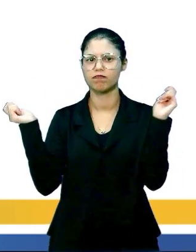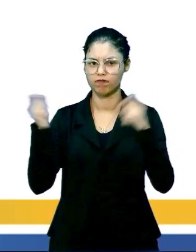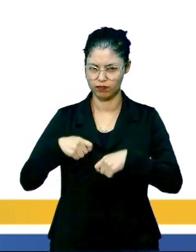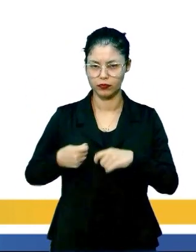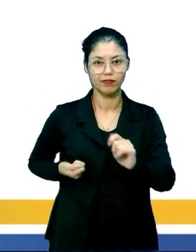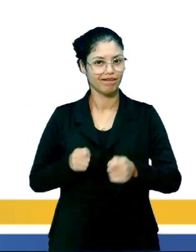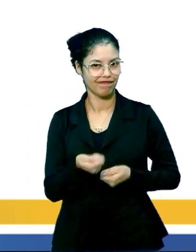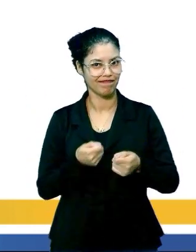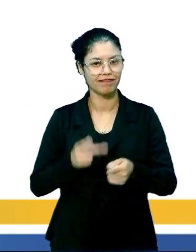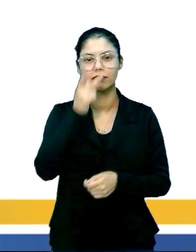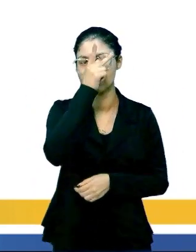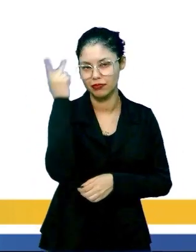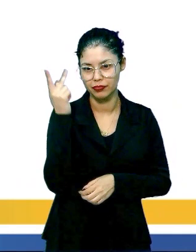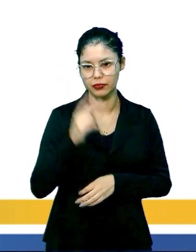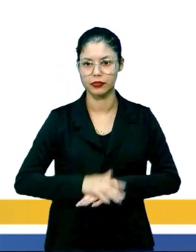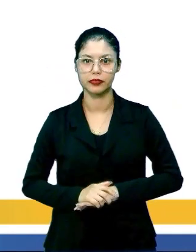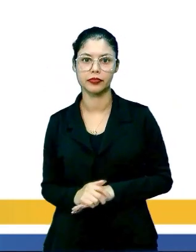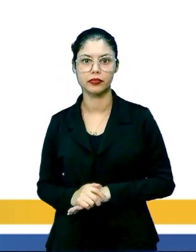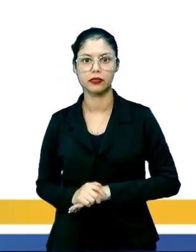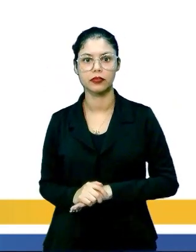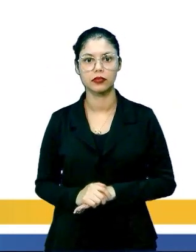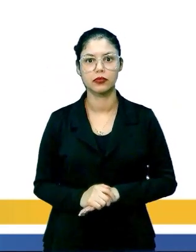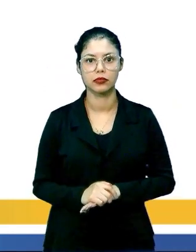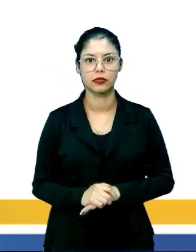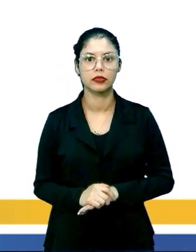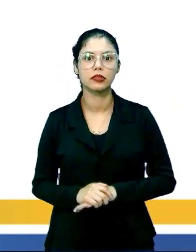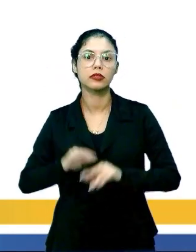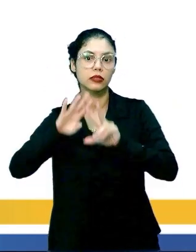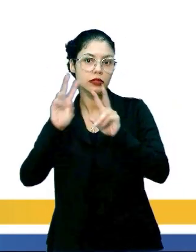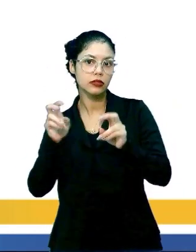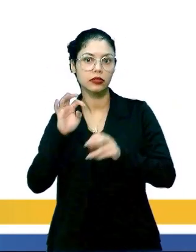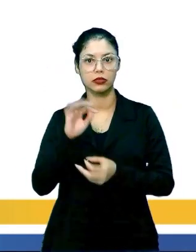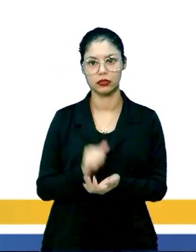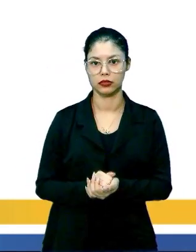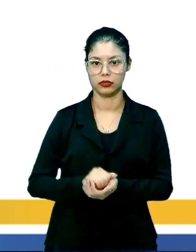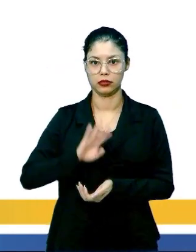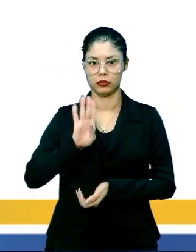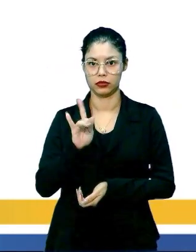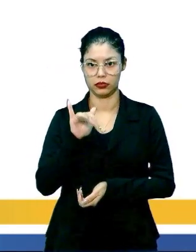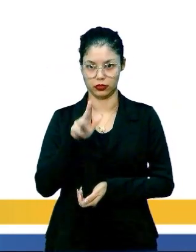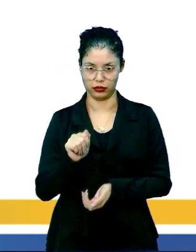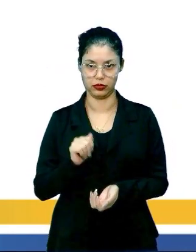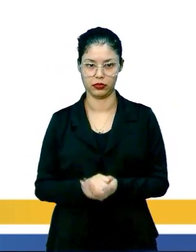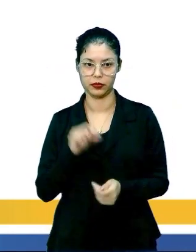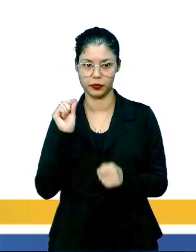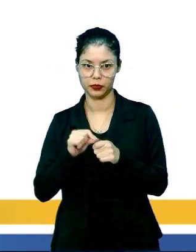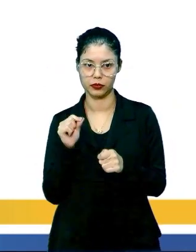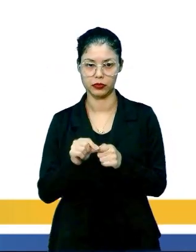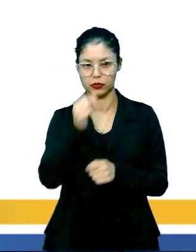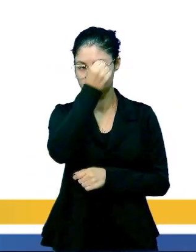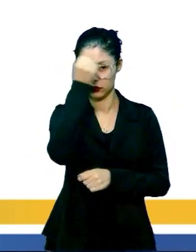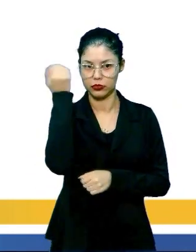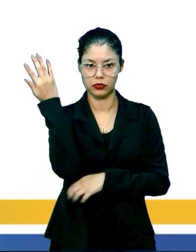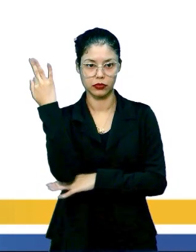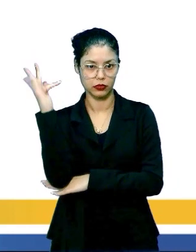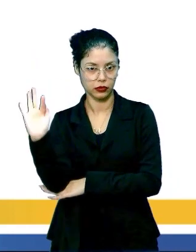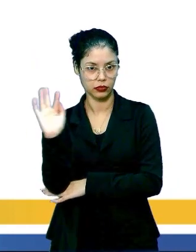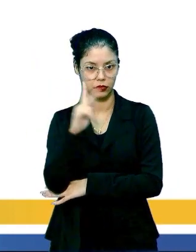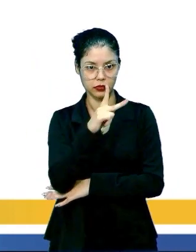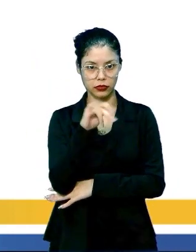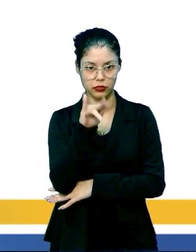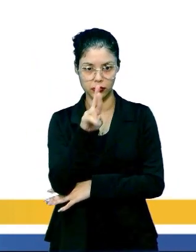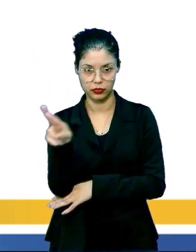informação manipula as pessoas. Consoante a teoria do hábitos, elaborada pelo